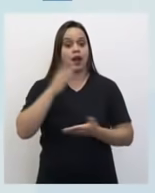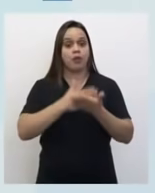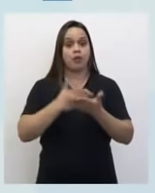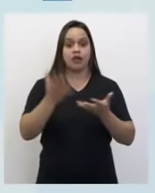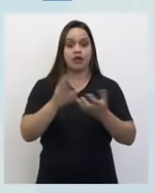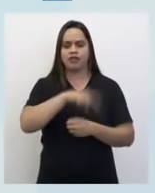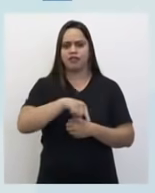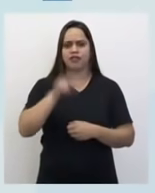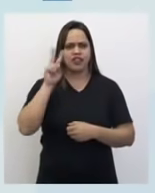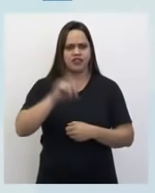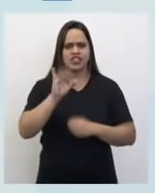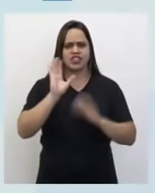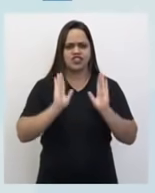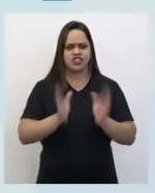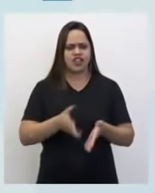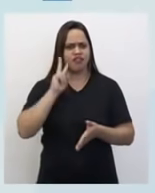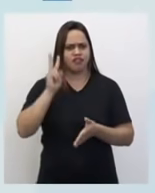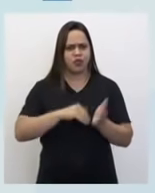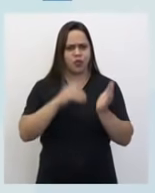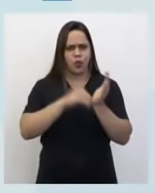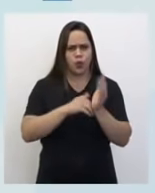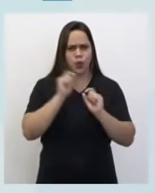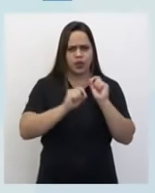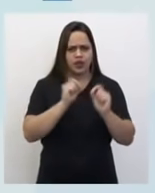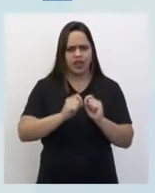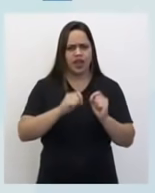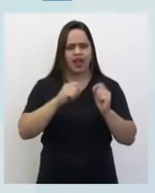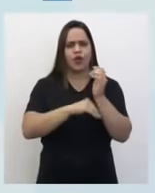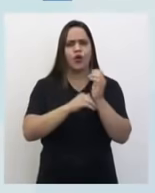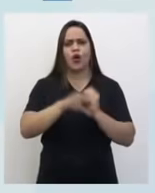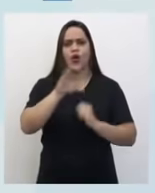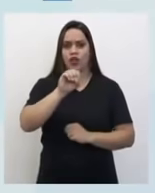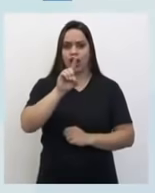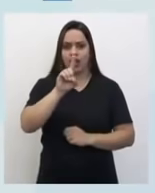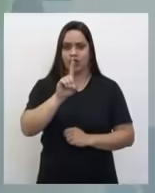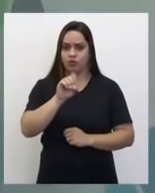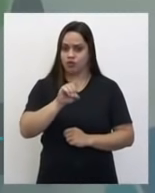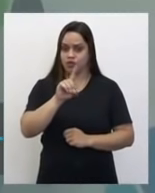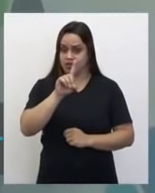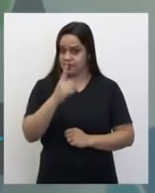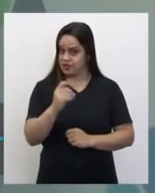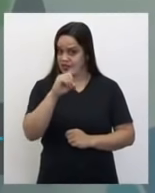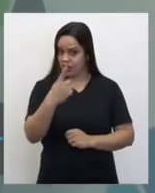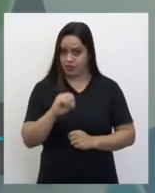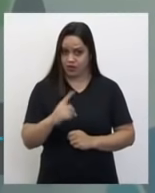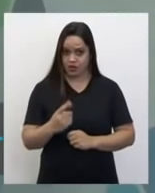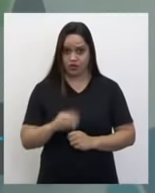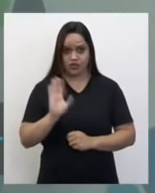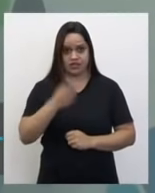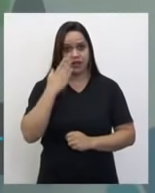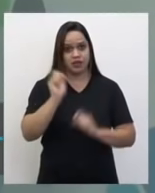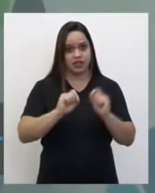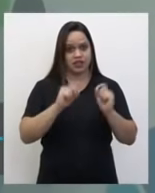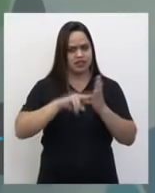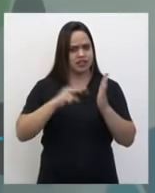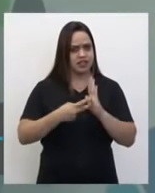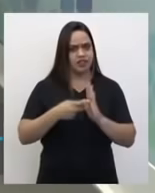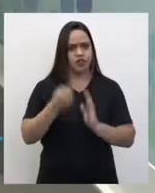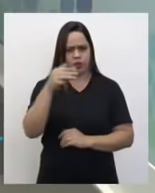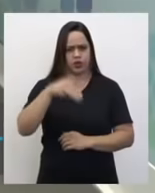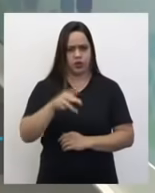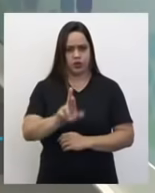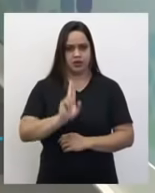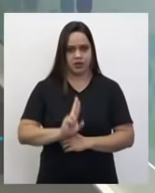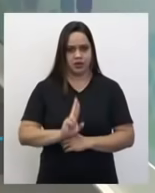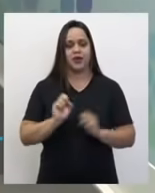se você já ouviu falar de código binário, né? Se você sabe o que que é e sabe para que que é utilizado. Vamos deixar aí um minutinho para eles,